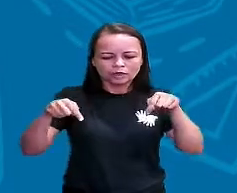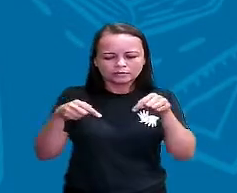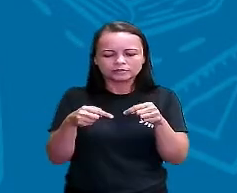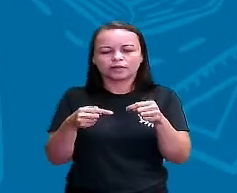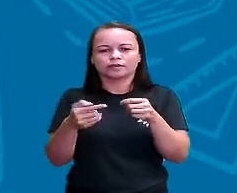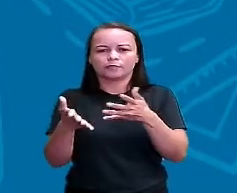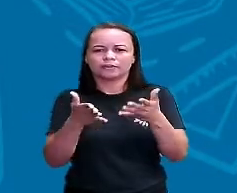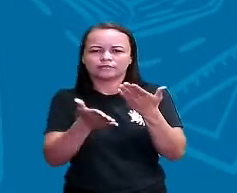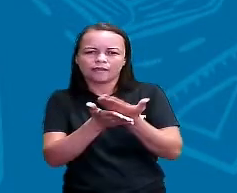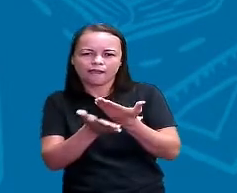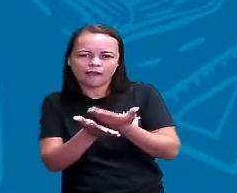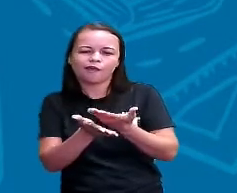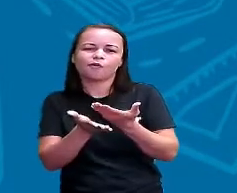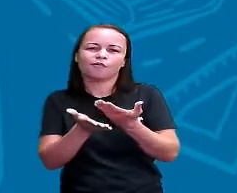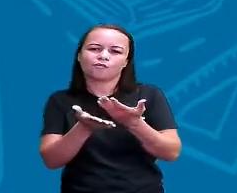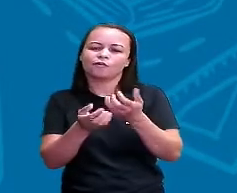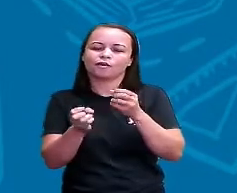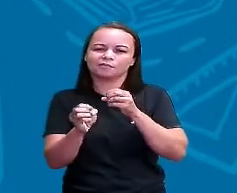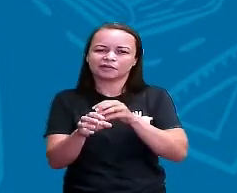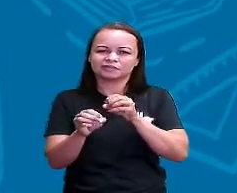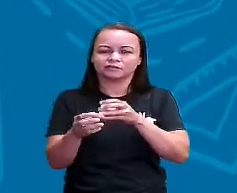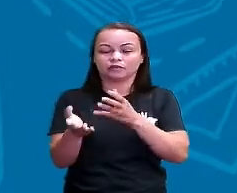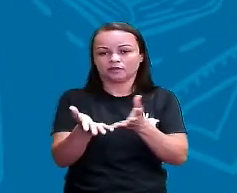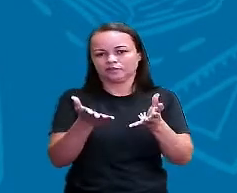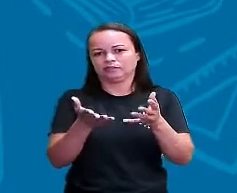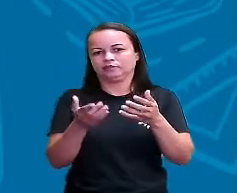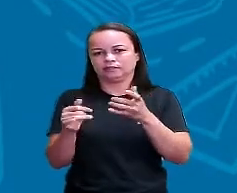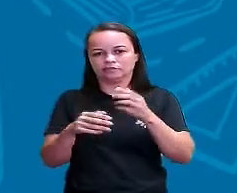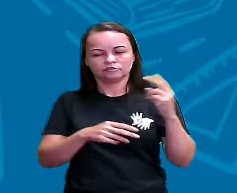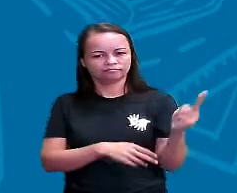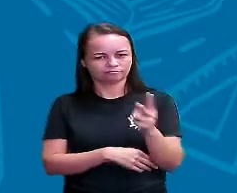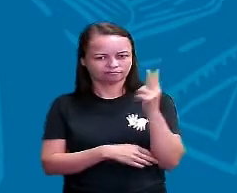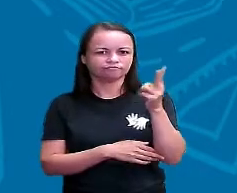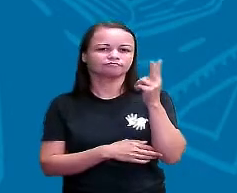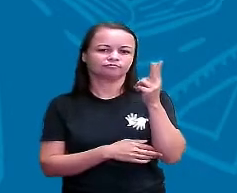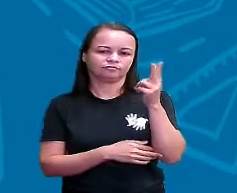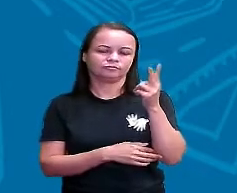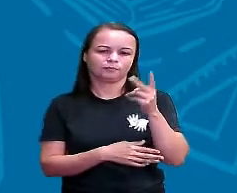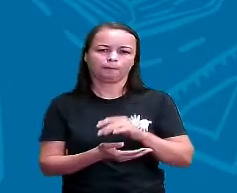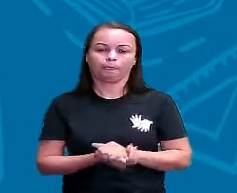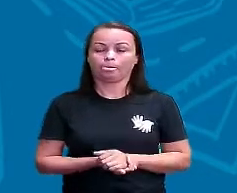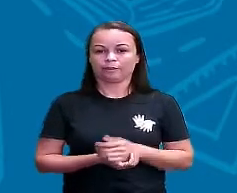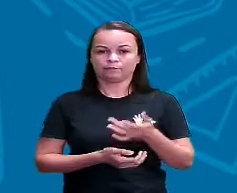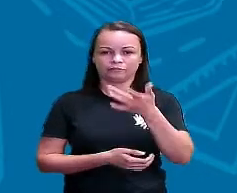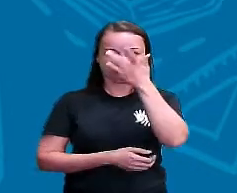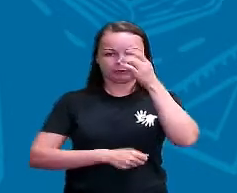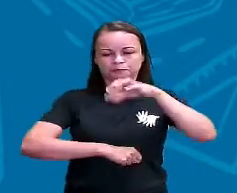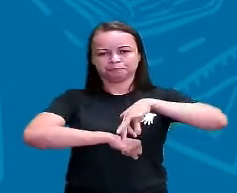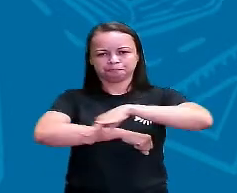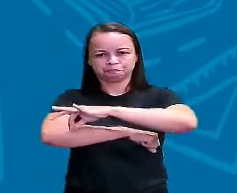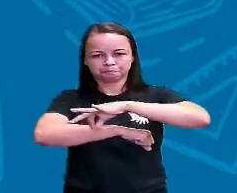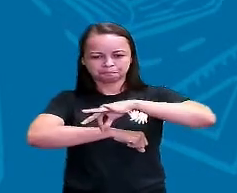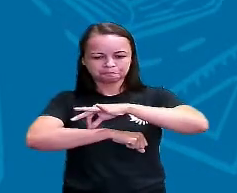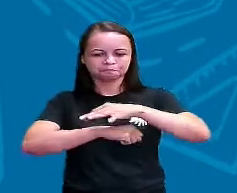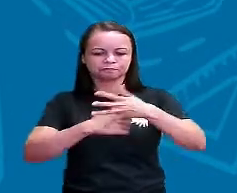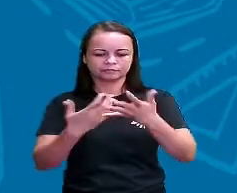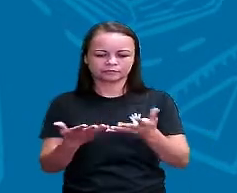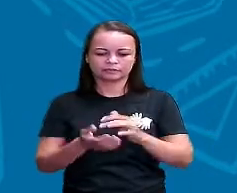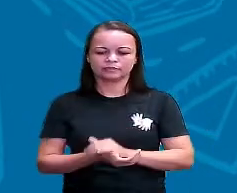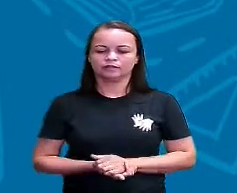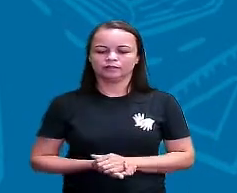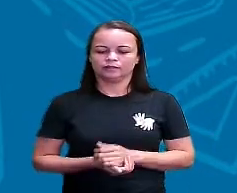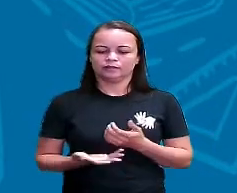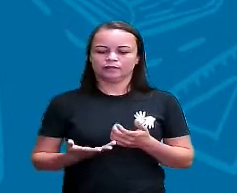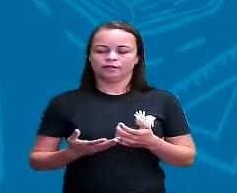em casa. Então, isso é uma tendência de grande valorização para os arquitetos, tá? Atendente virtual